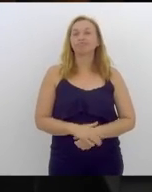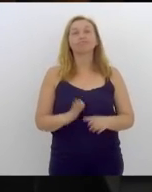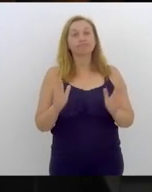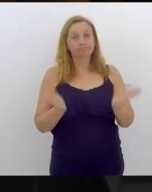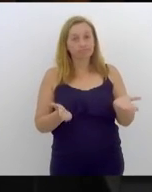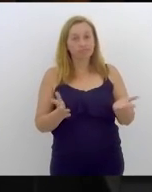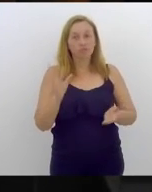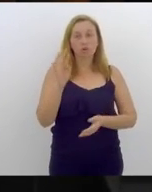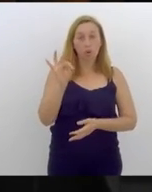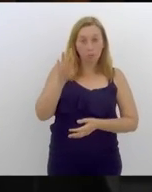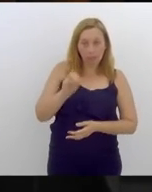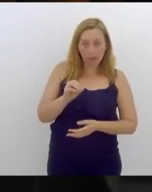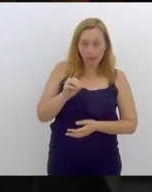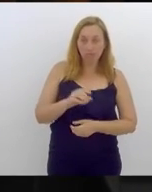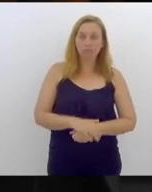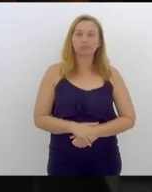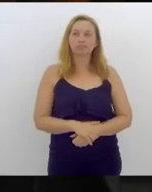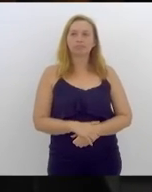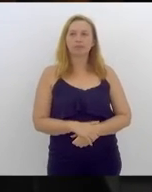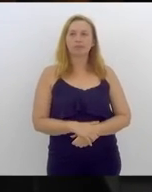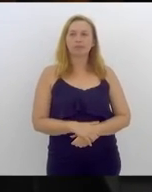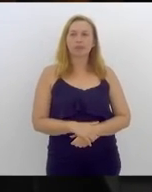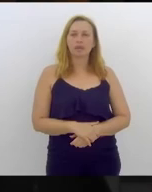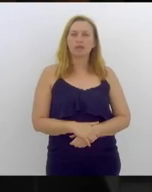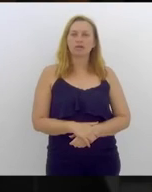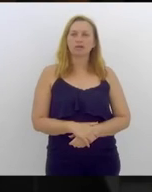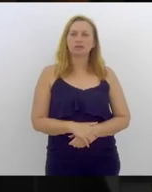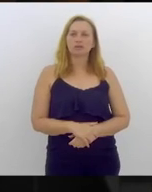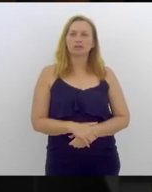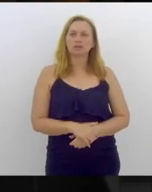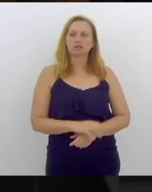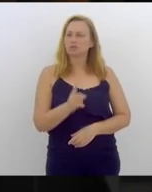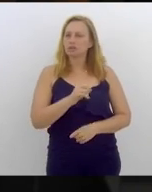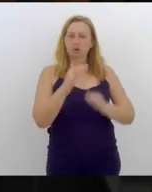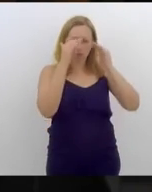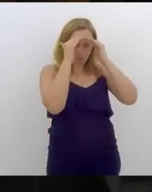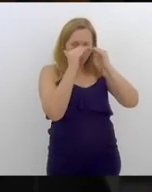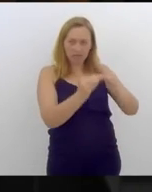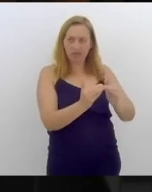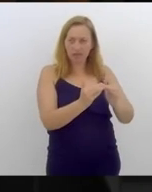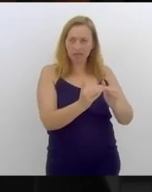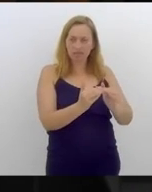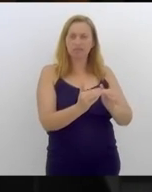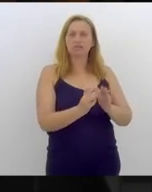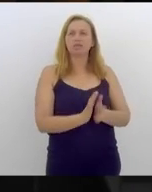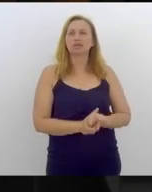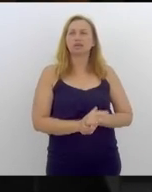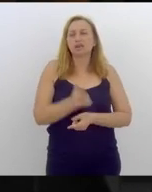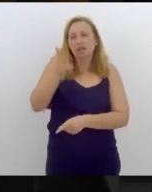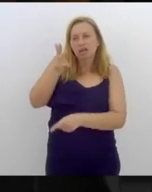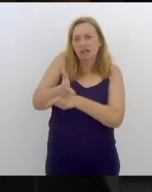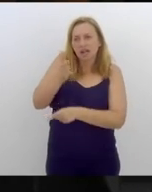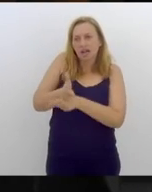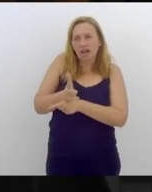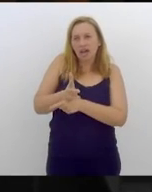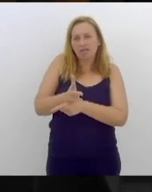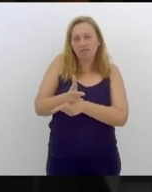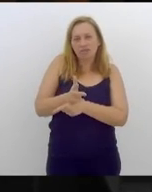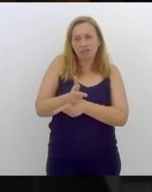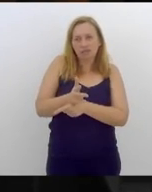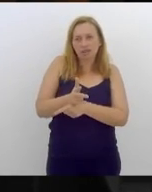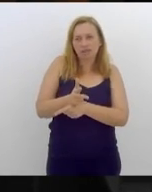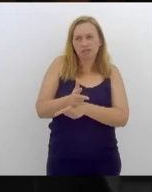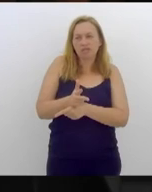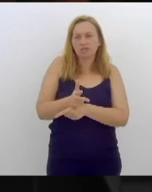Roberto Jefferson desculpe uma determinação do supremo grava vídeos para as redes sociais ataca uma ministra do supremo